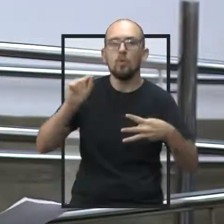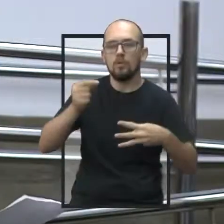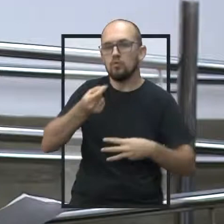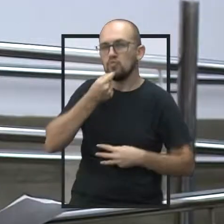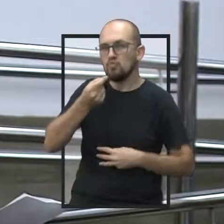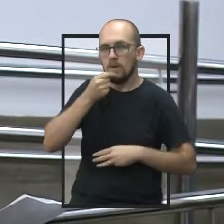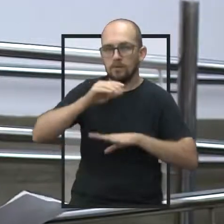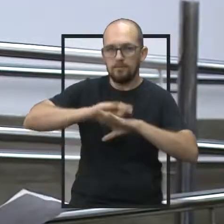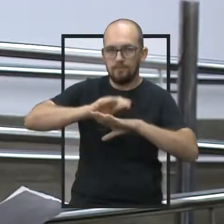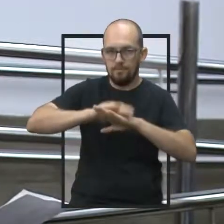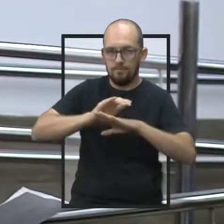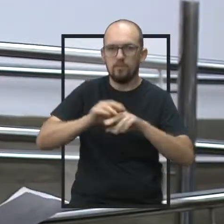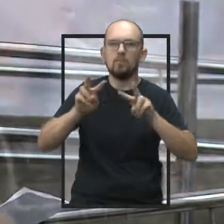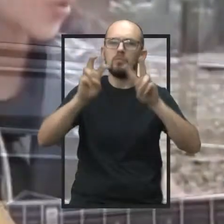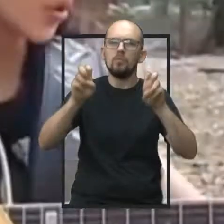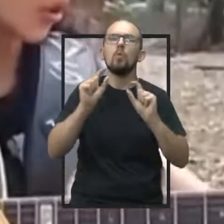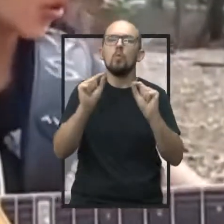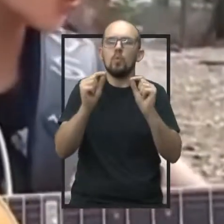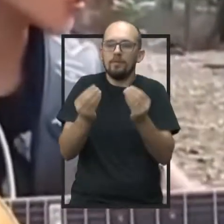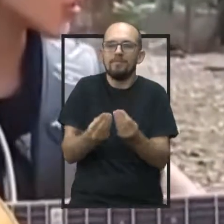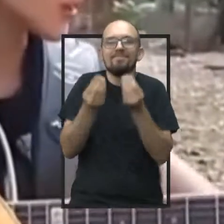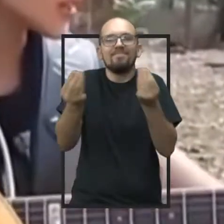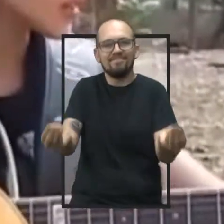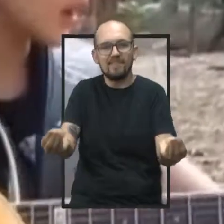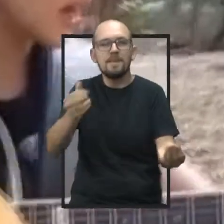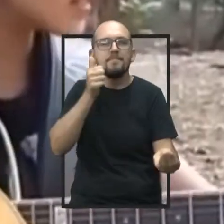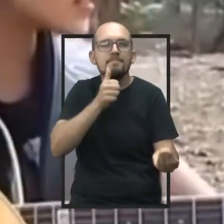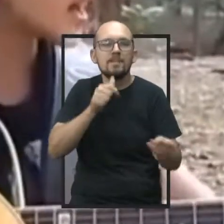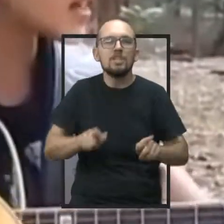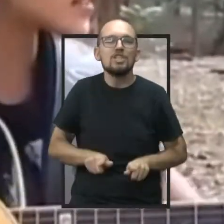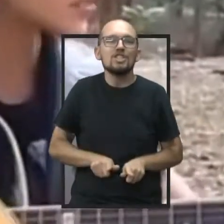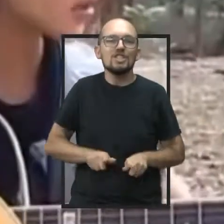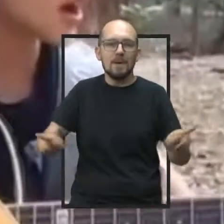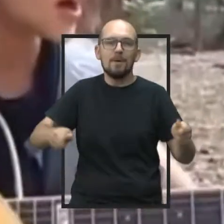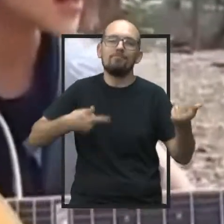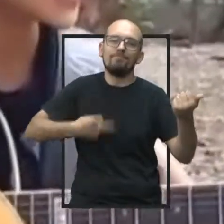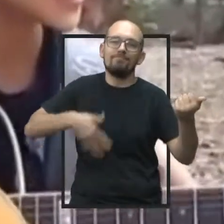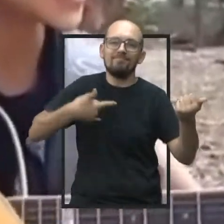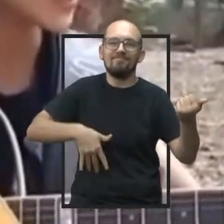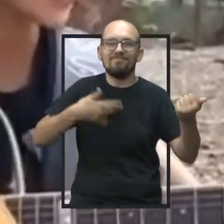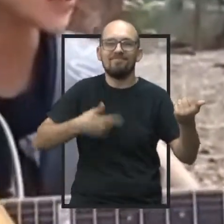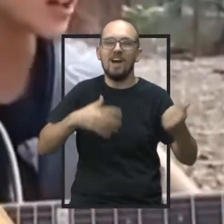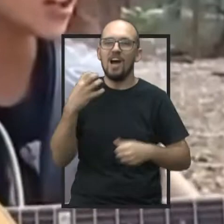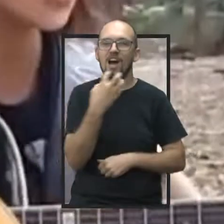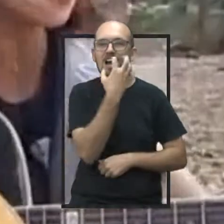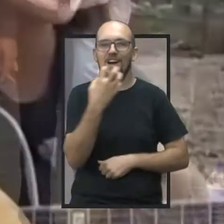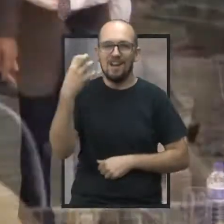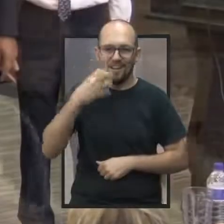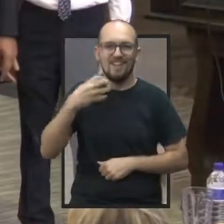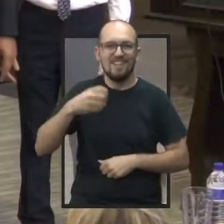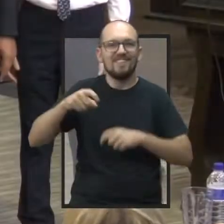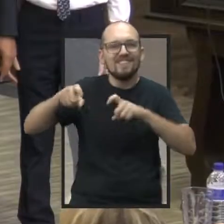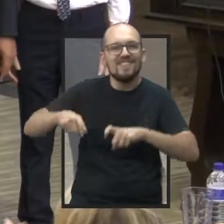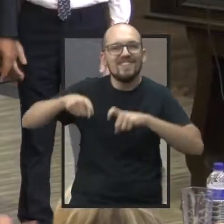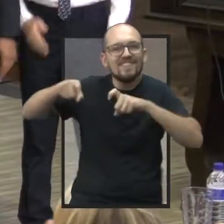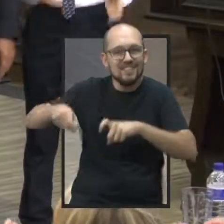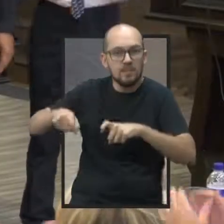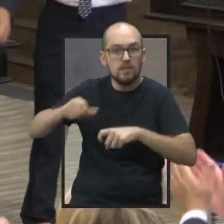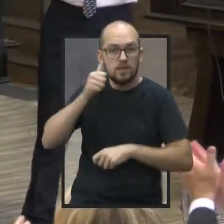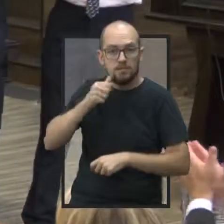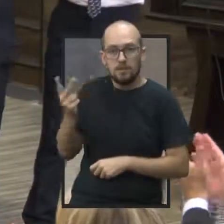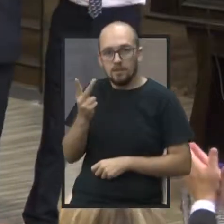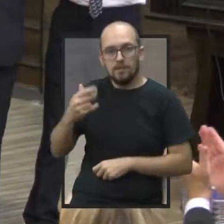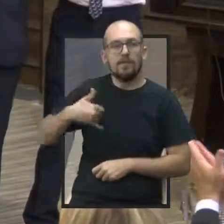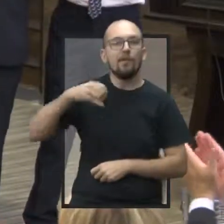Henrique Chupeta, a dupla sertaneja formada pelas irmãs gêmeas Lívia e Laura. As meninas, de 9 anos